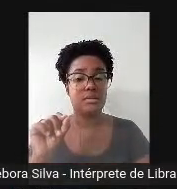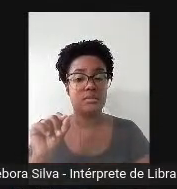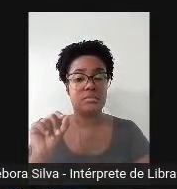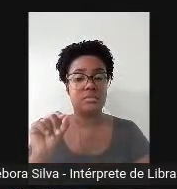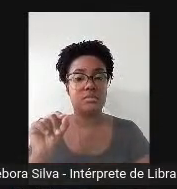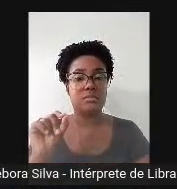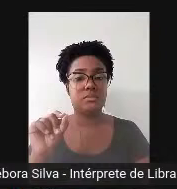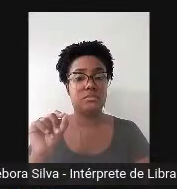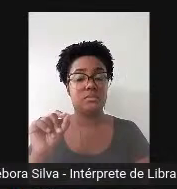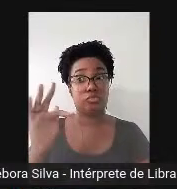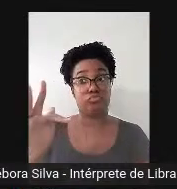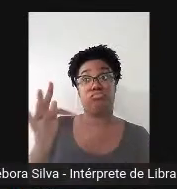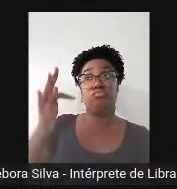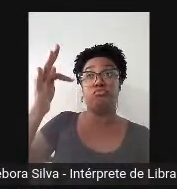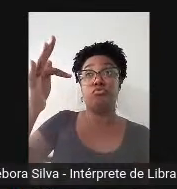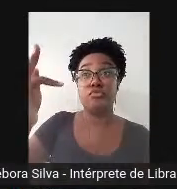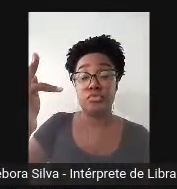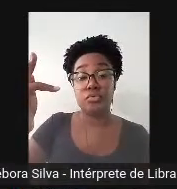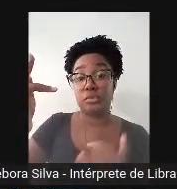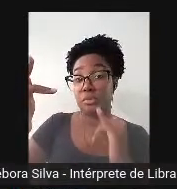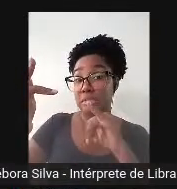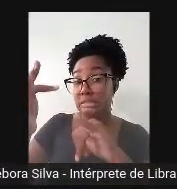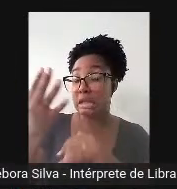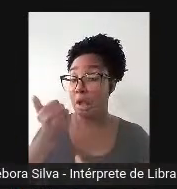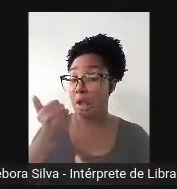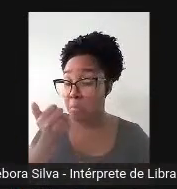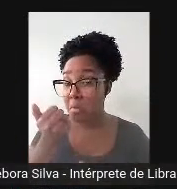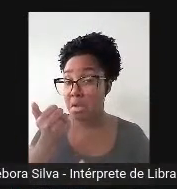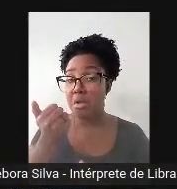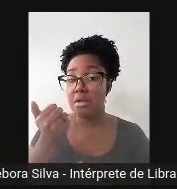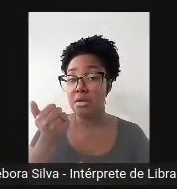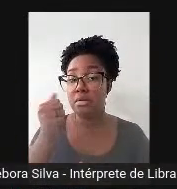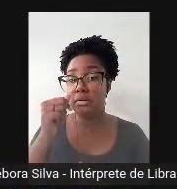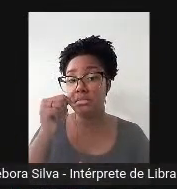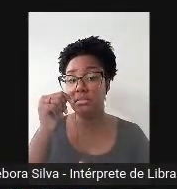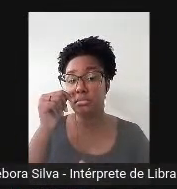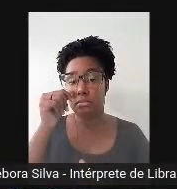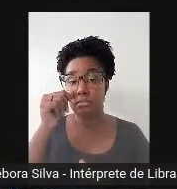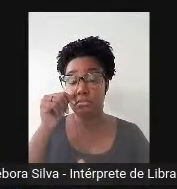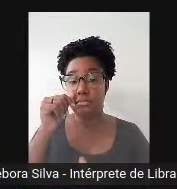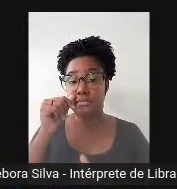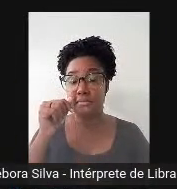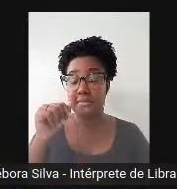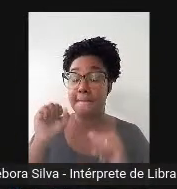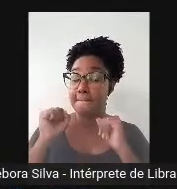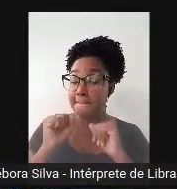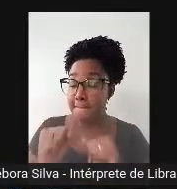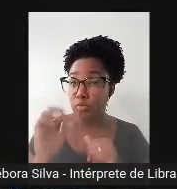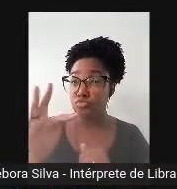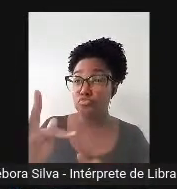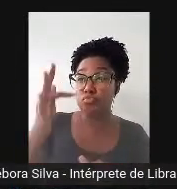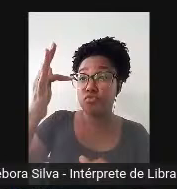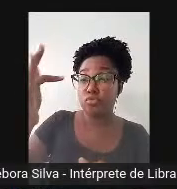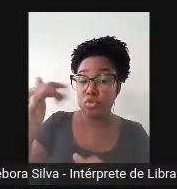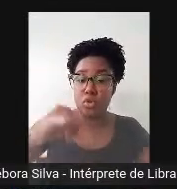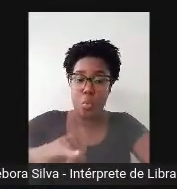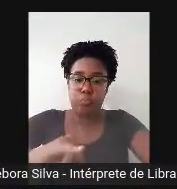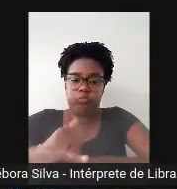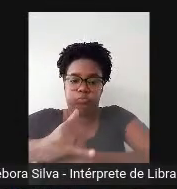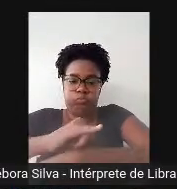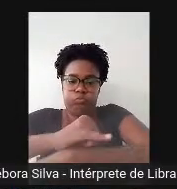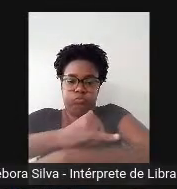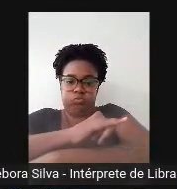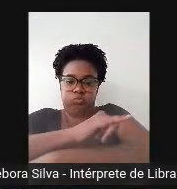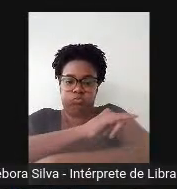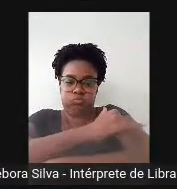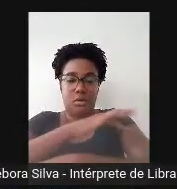mais velhinhas, elas conseguirem comer normalmente, elas vão tender a desenvolver obesidade, e desenvolver sobrepeso